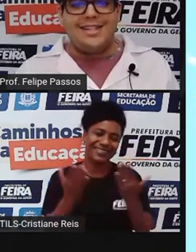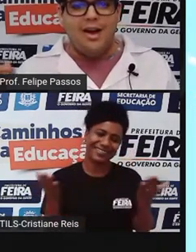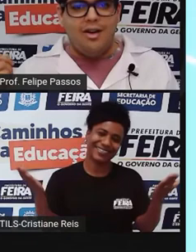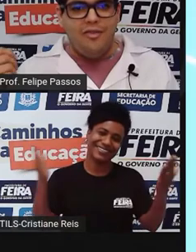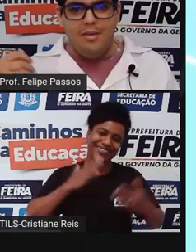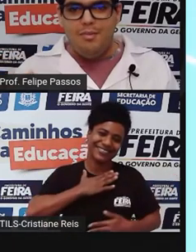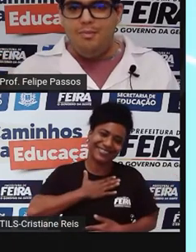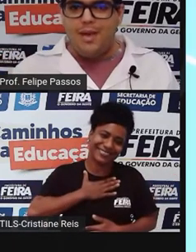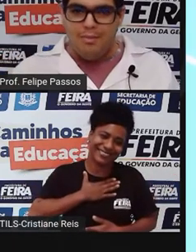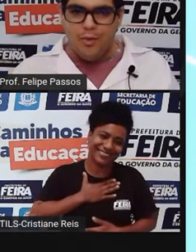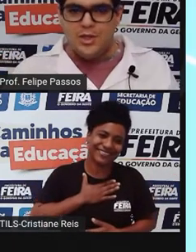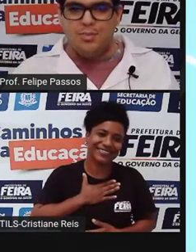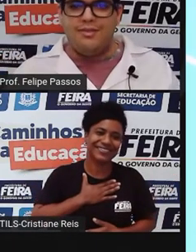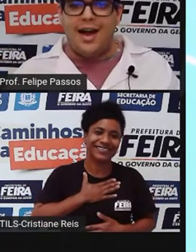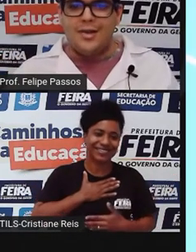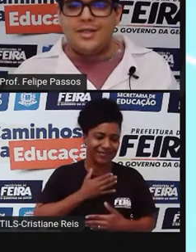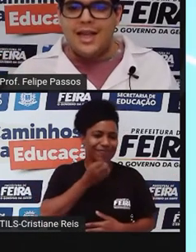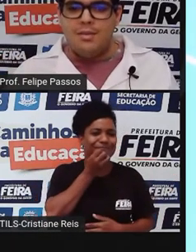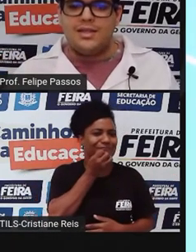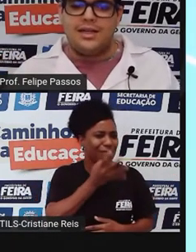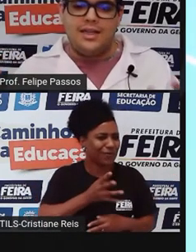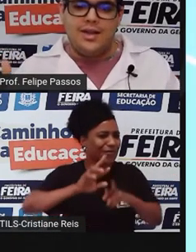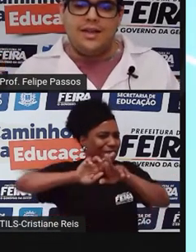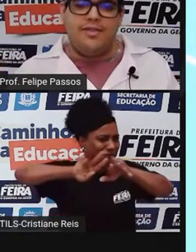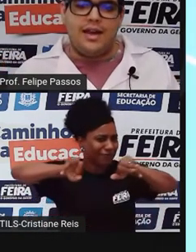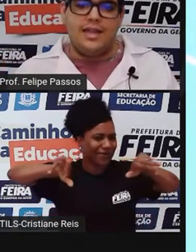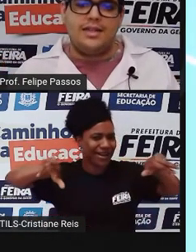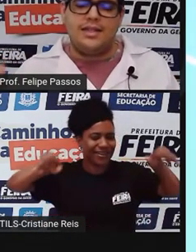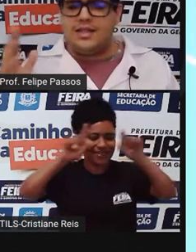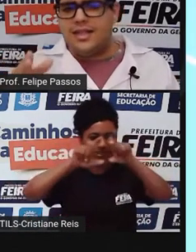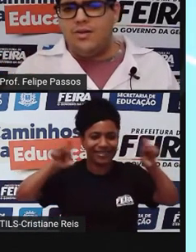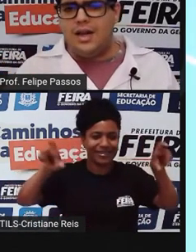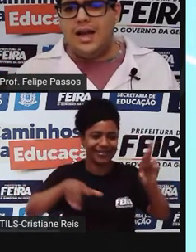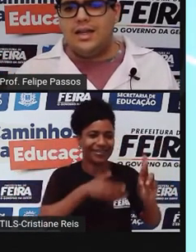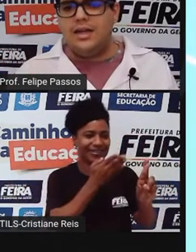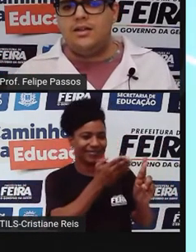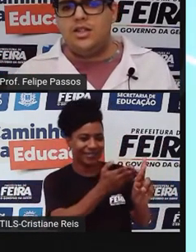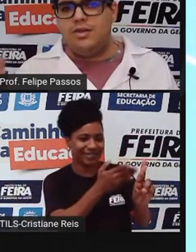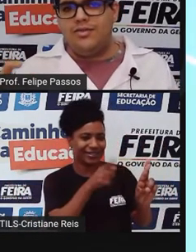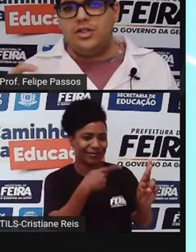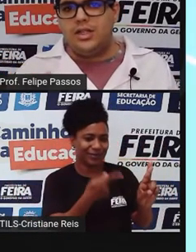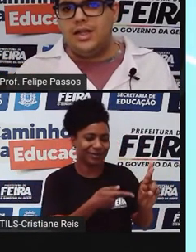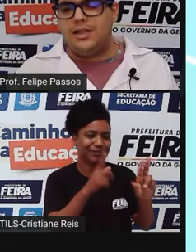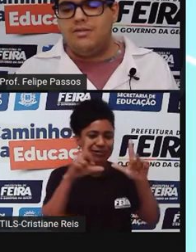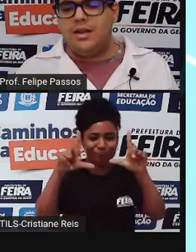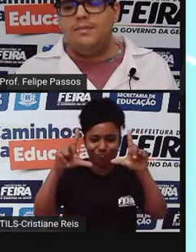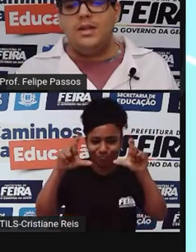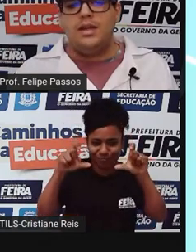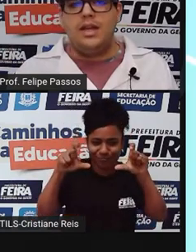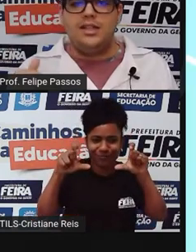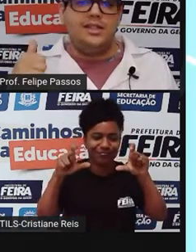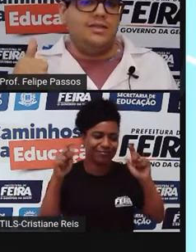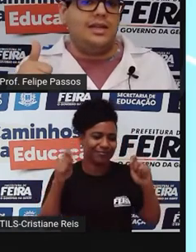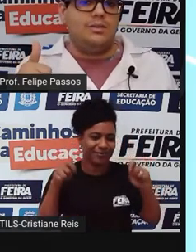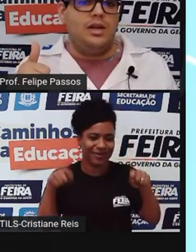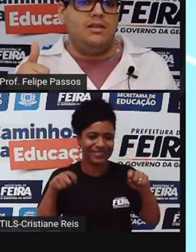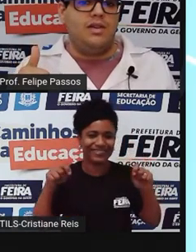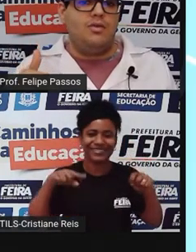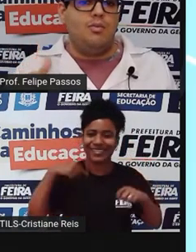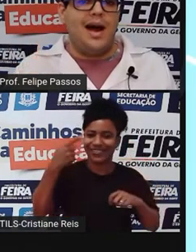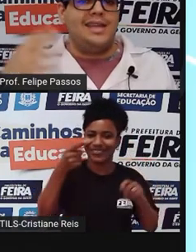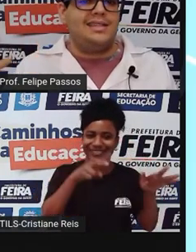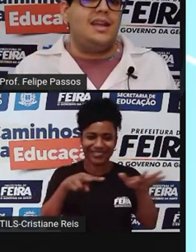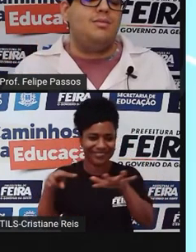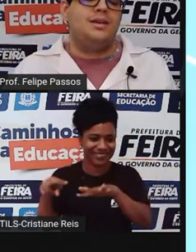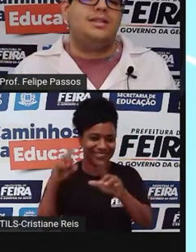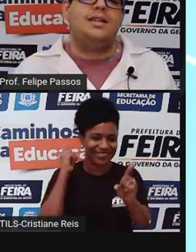gostado, essa aula foi bem múltipla, vários temas, aqui estão as referências, se quiser dar uma olhada aí, tira uma fotinha da TV, e a gente se vê na semana que vem com